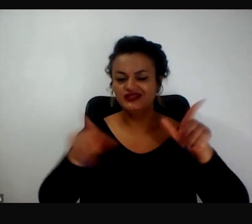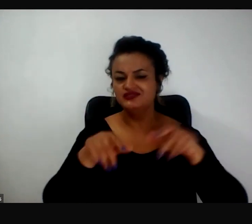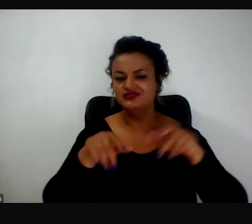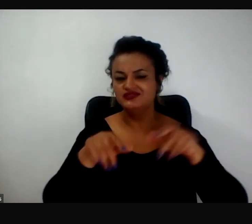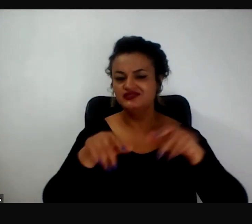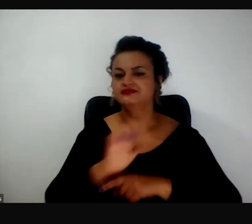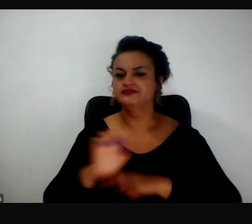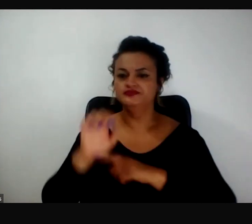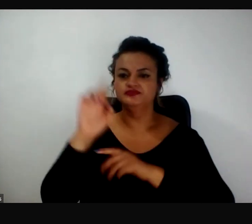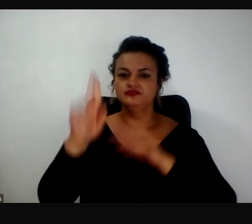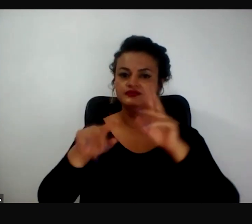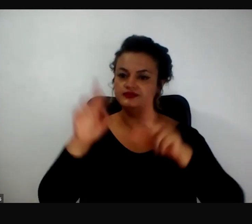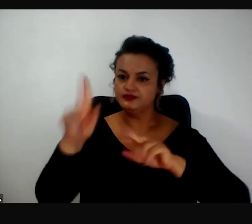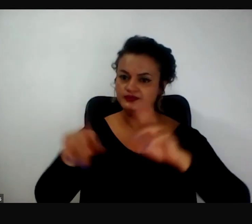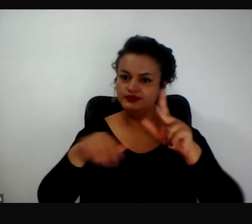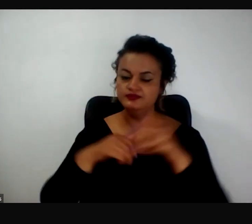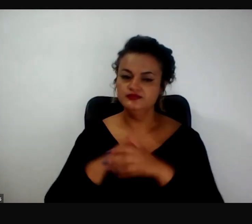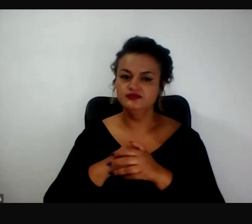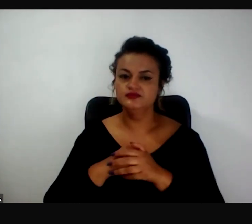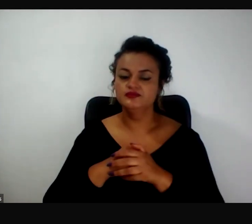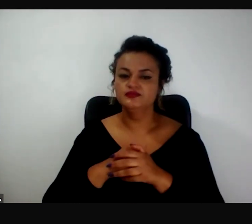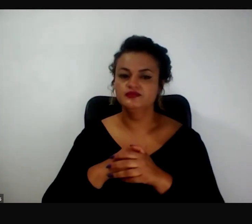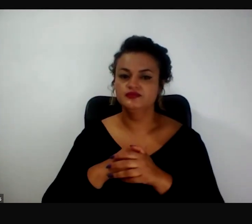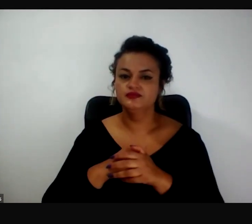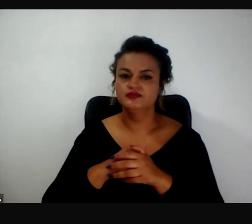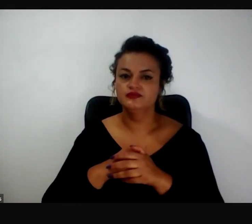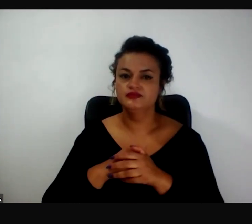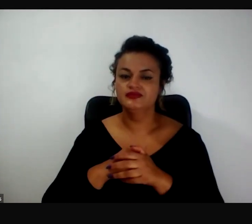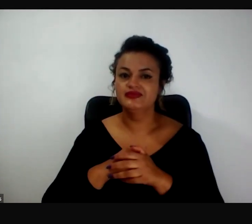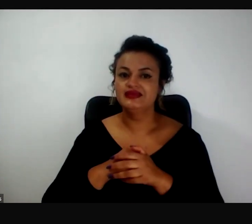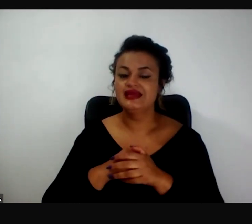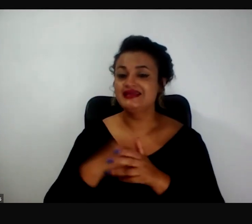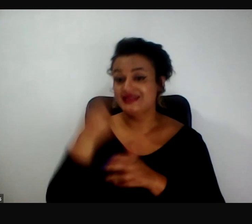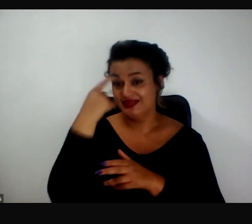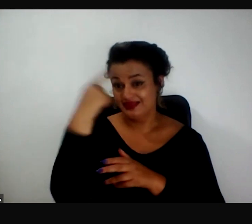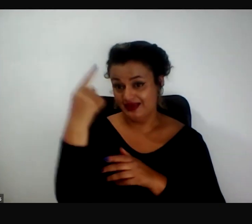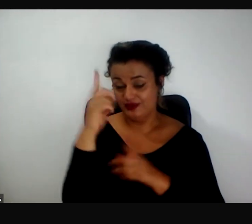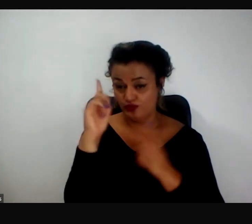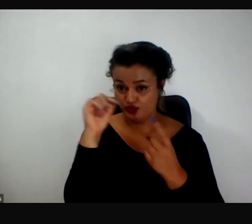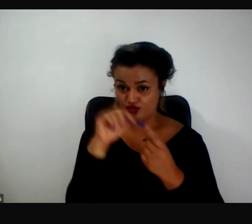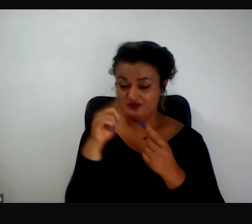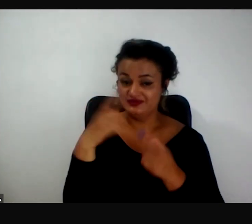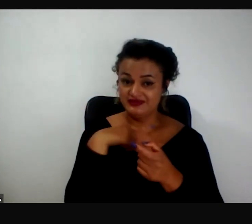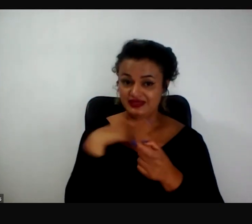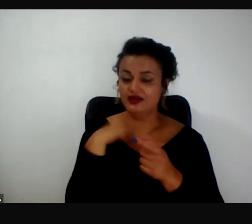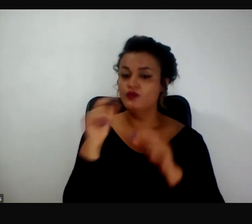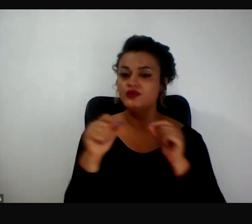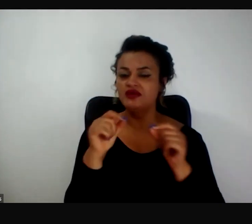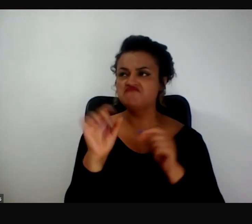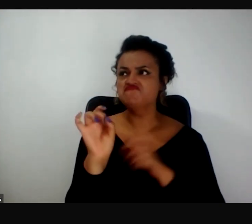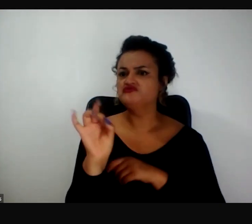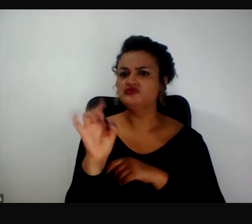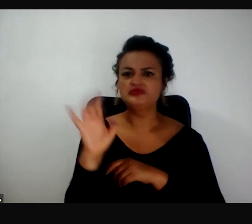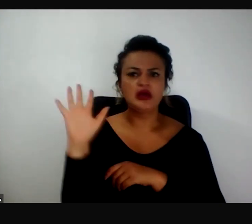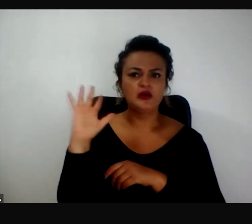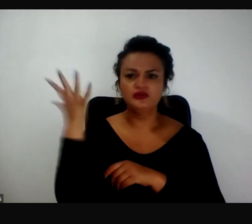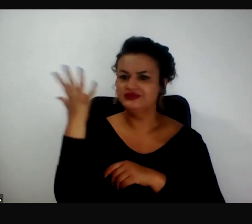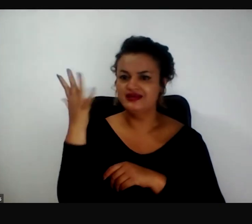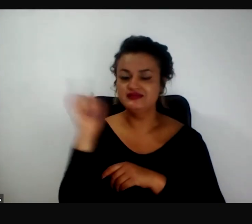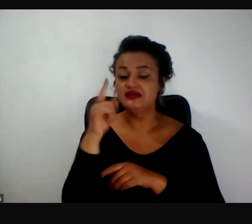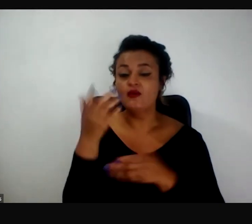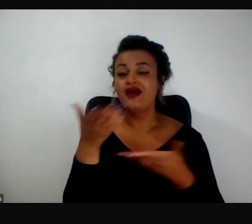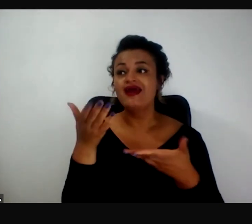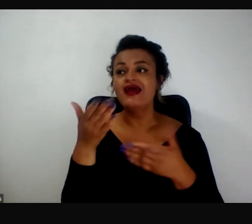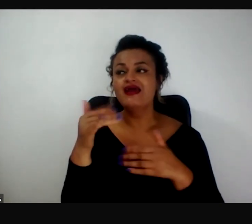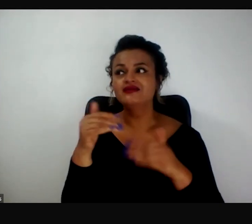Estados-membros. Assim, a ideia, a finalidade não é casual, a finalidade é harmonizar a